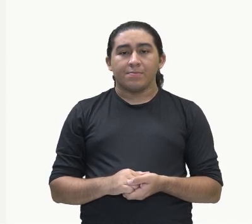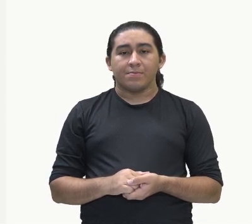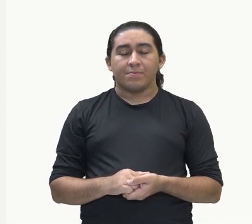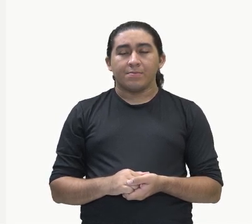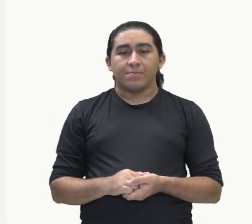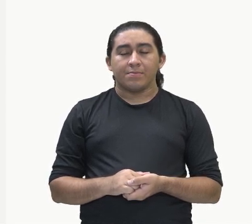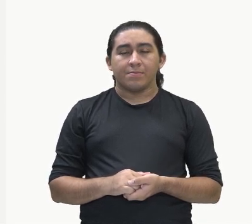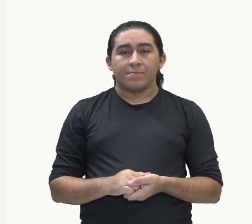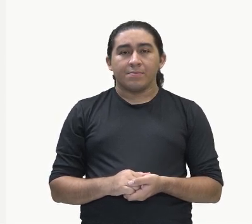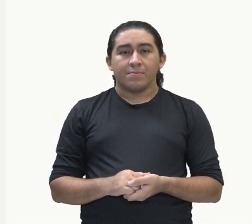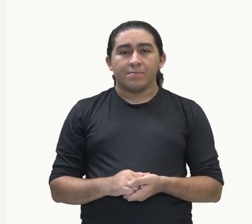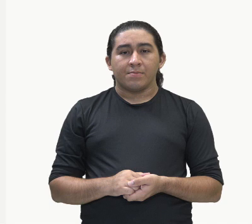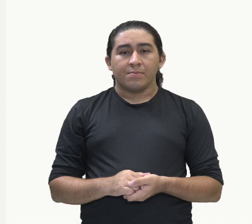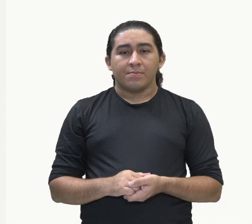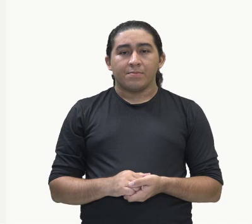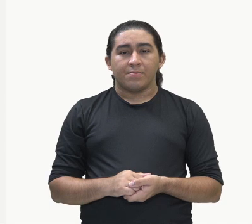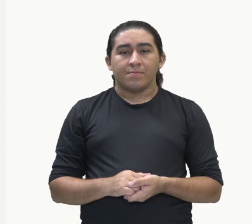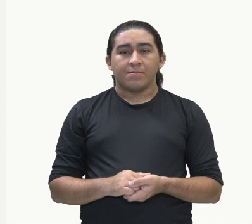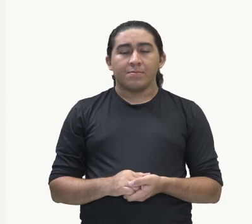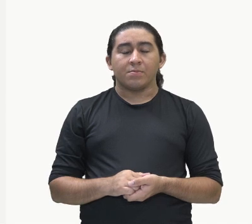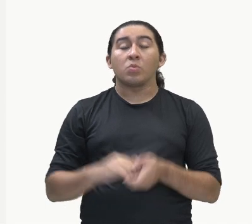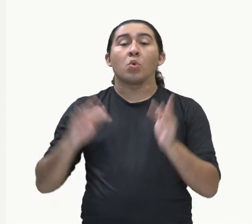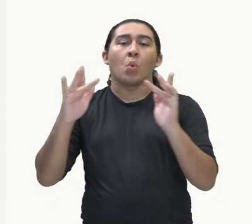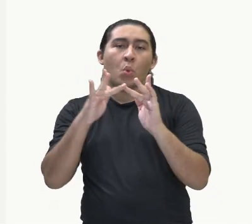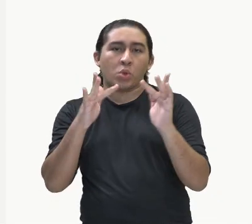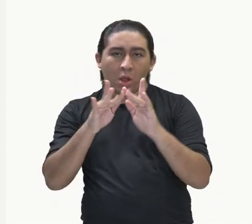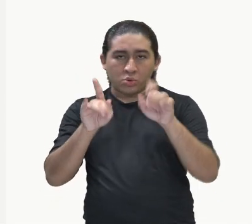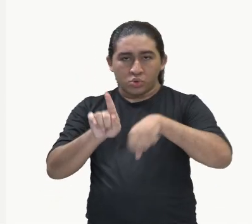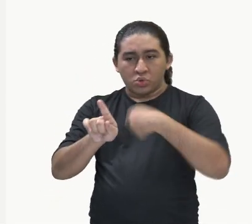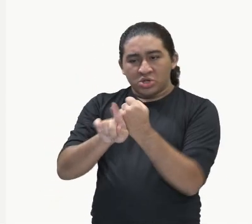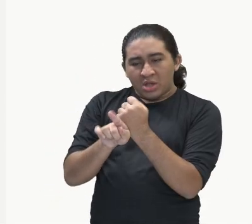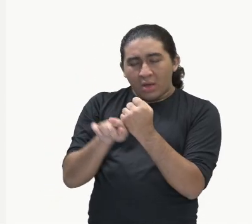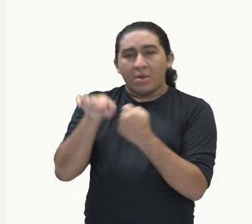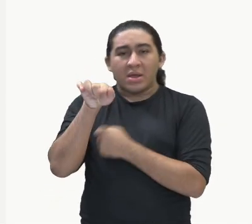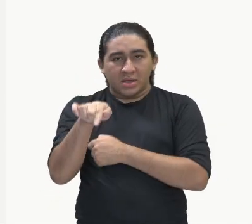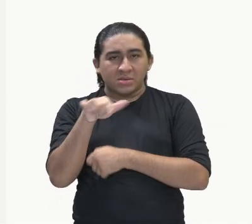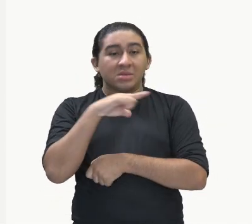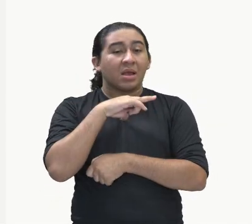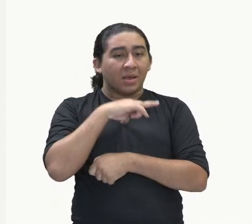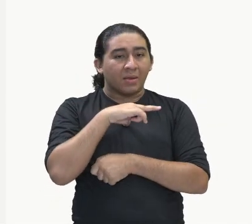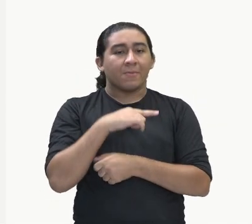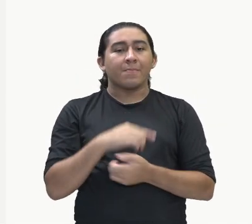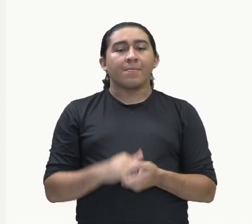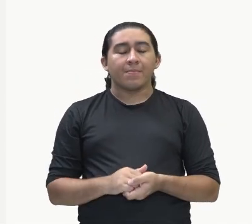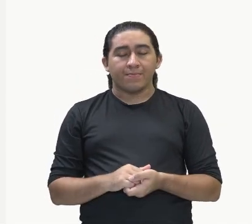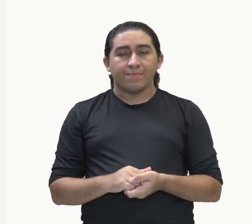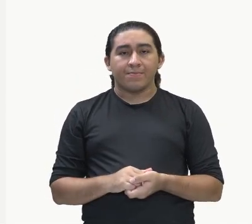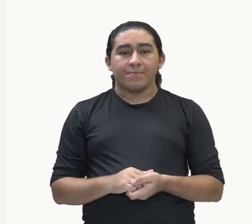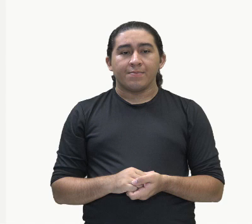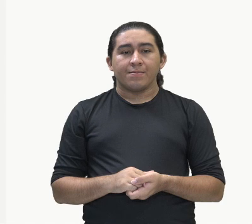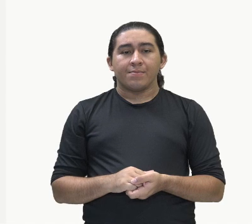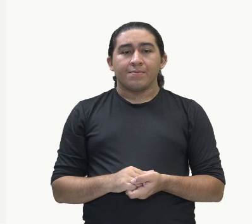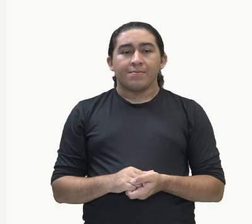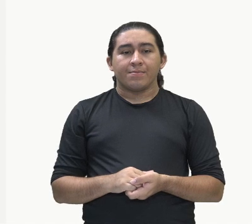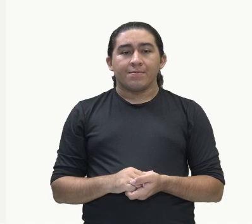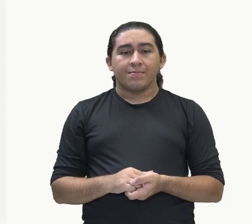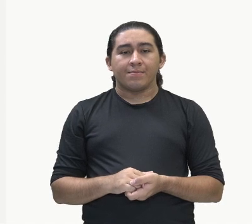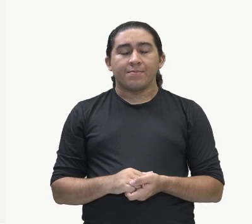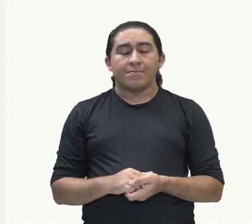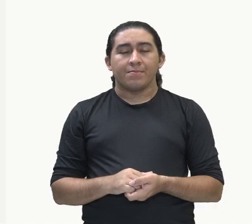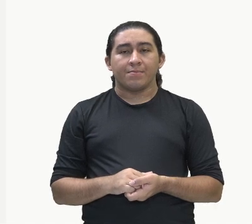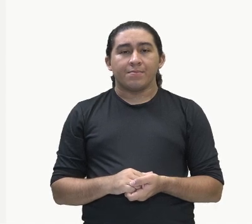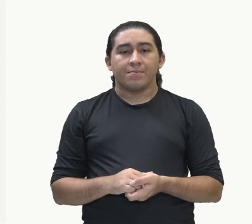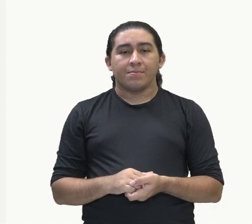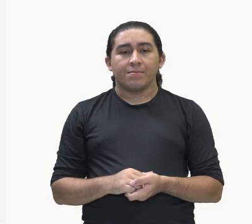ligação, sua conexão social, né, eles são animais muito sociáveis dentro deles lá, né, do grupo deles. And